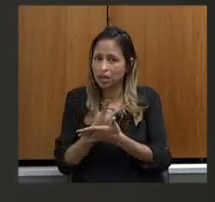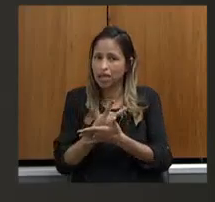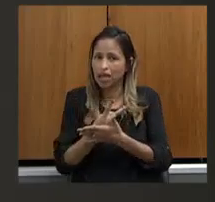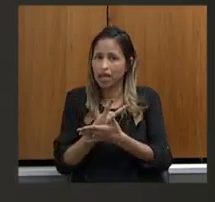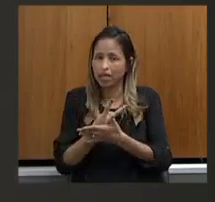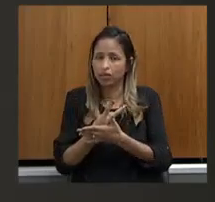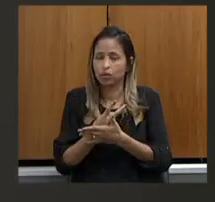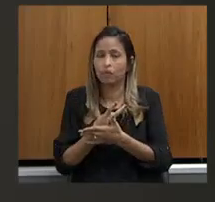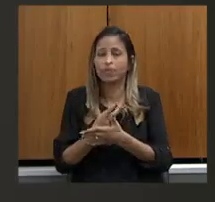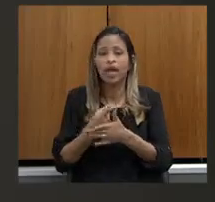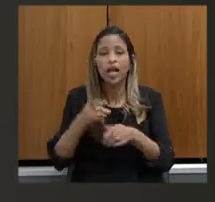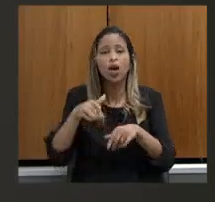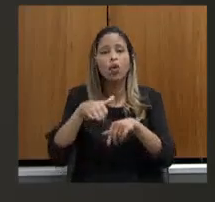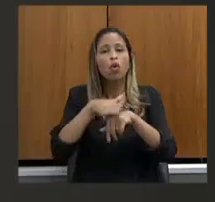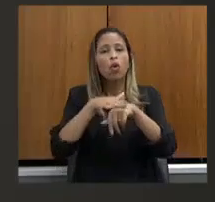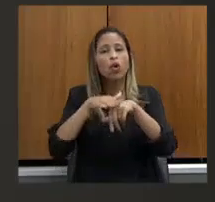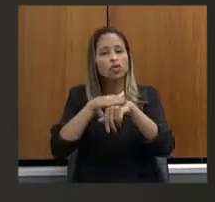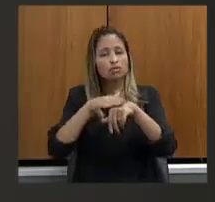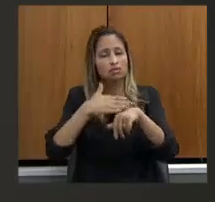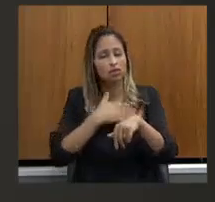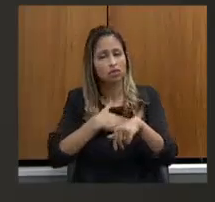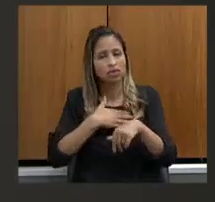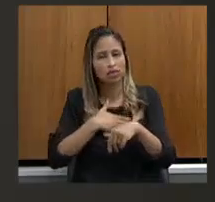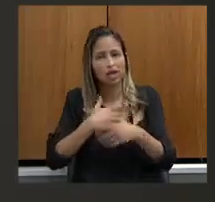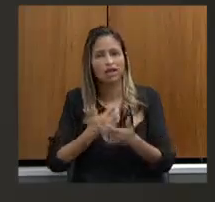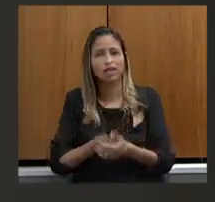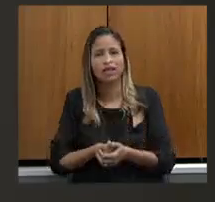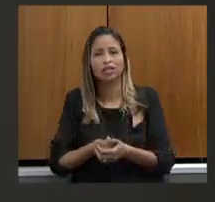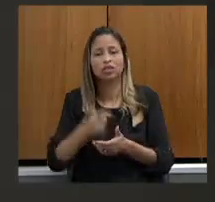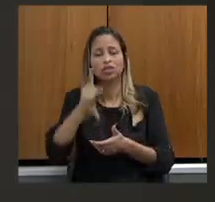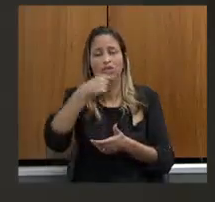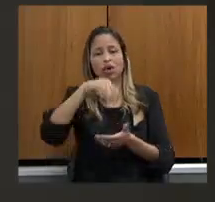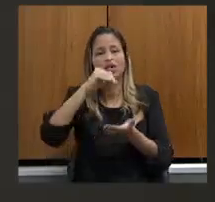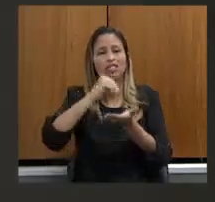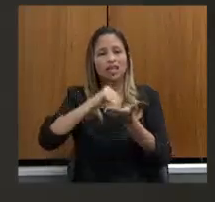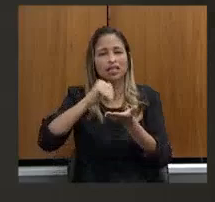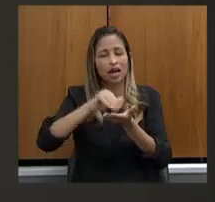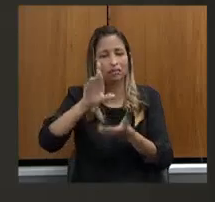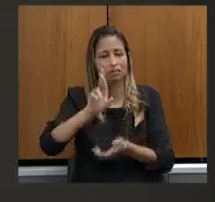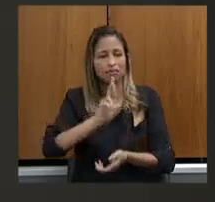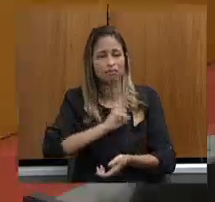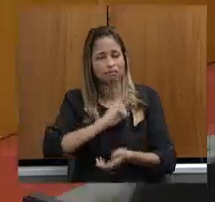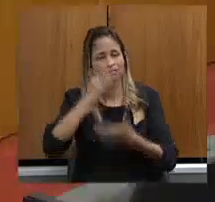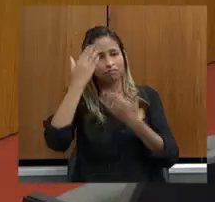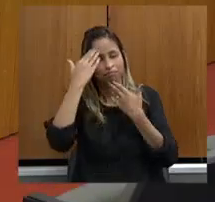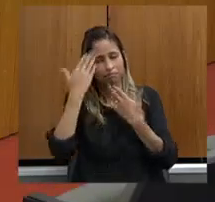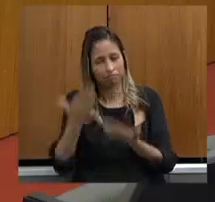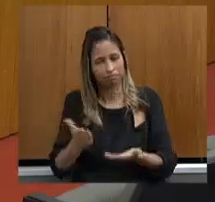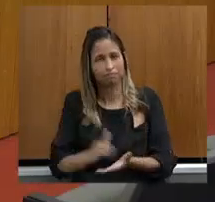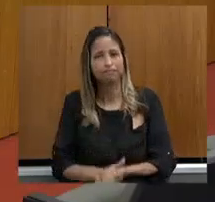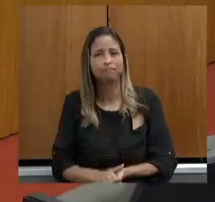Seplag eu gostaria presidenta se possível que os nossos secretários pudessem me responder Obrigada